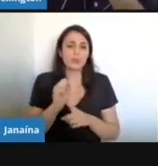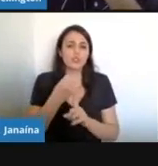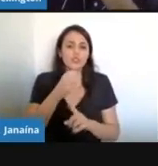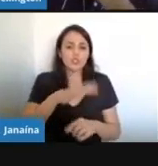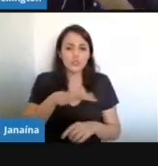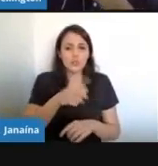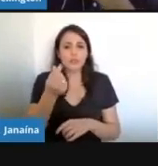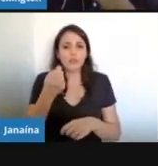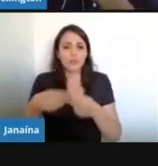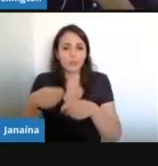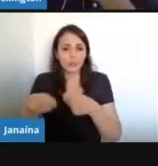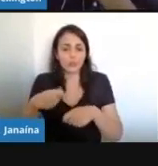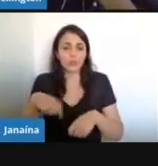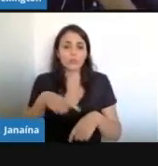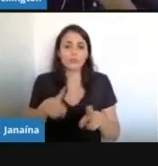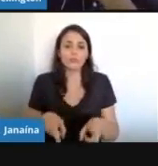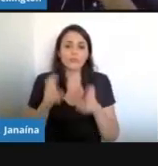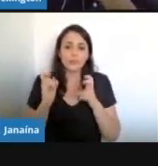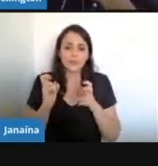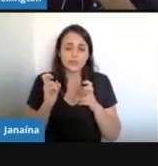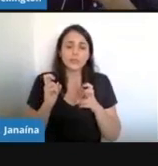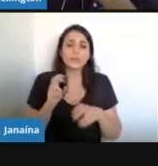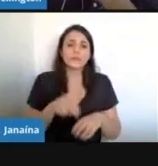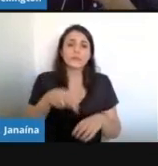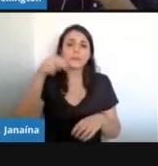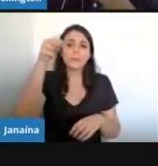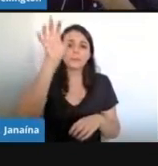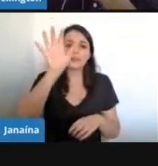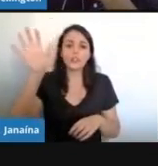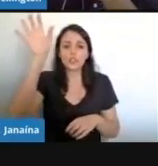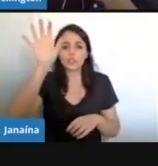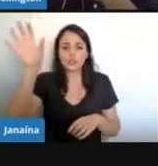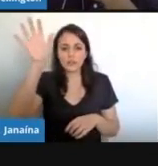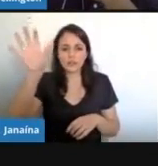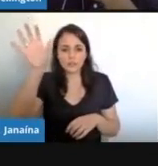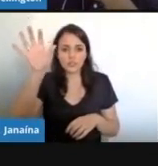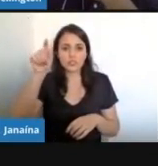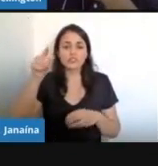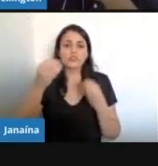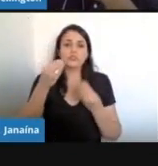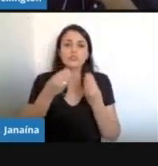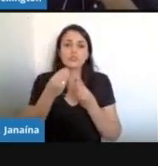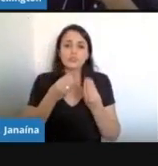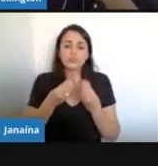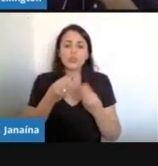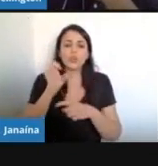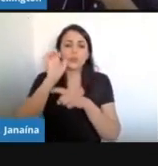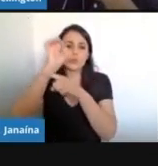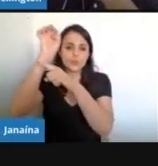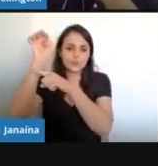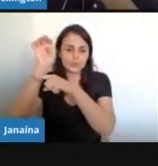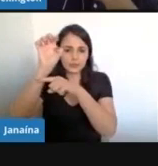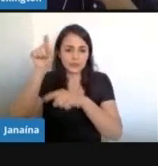nota que, por exemplo, na região Nordeste, né, do ponto de vista da gestão do